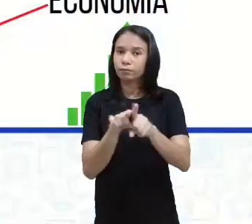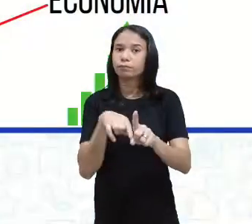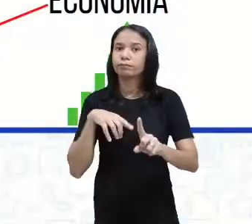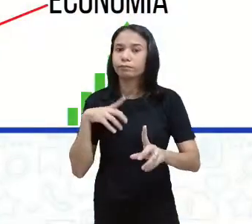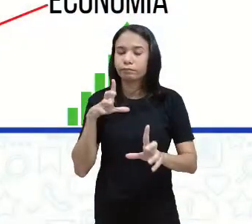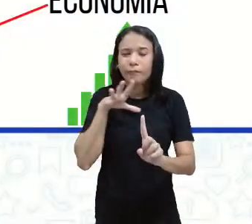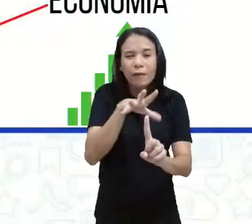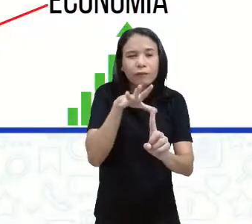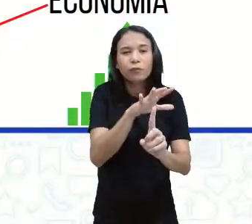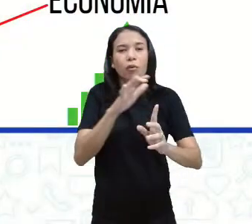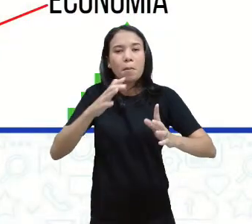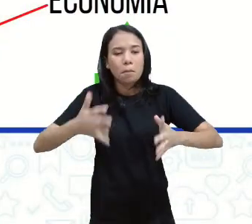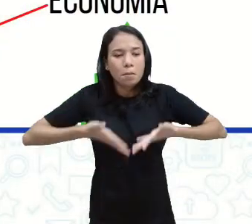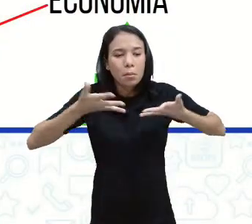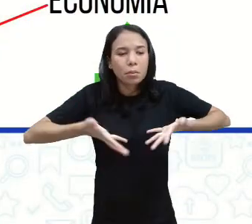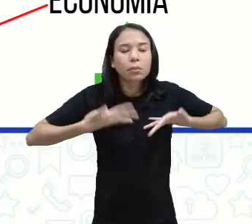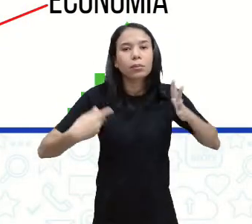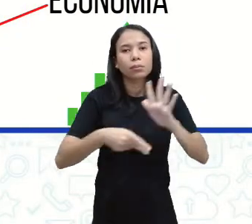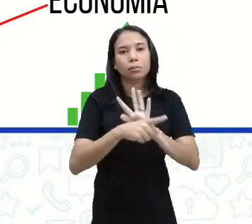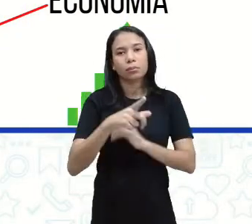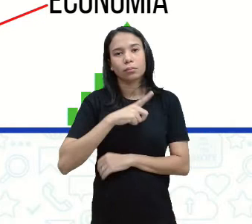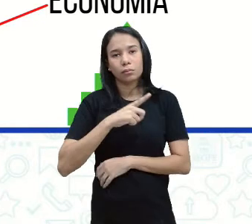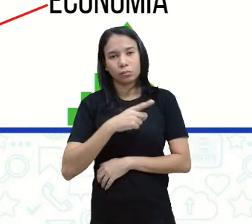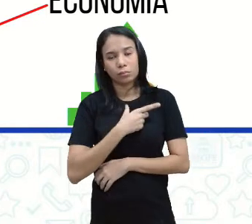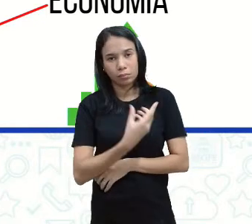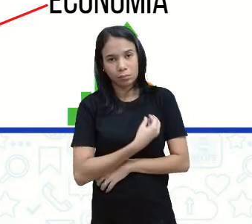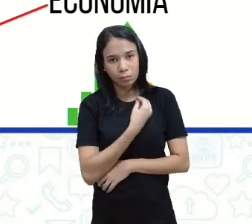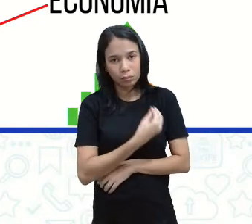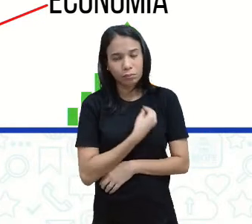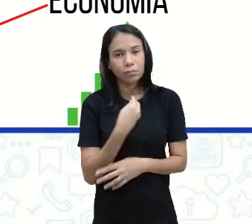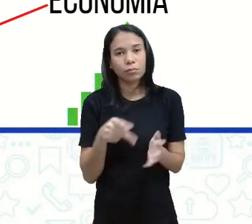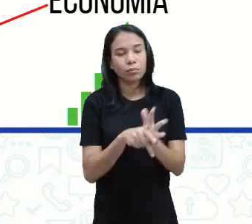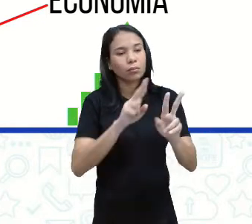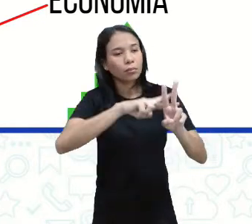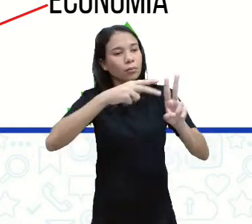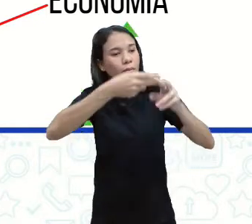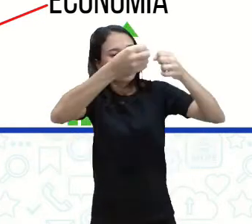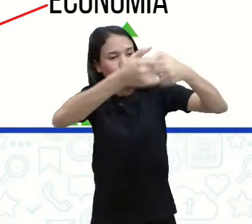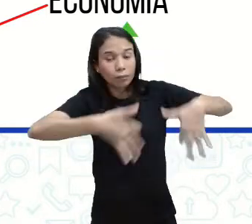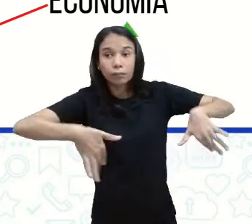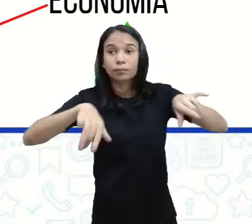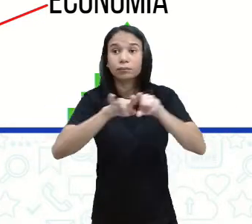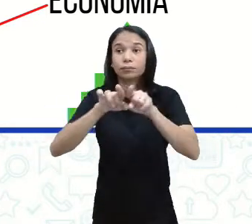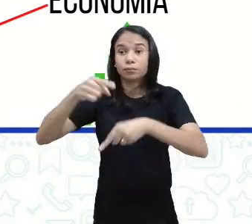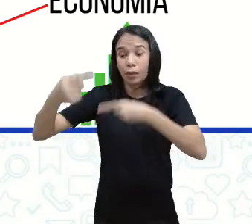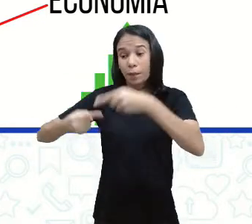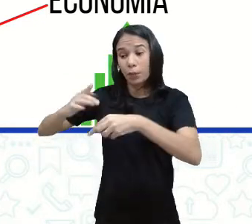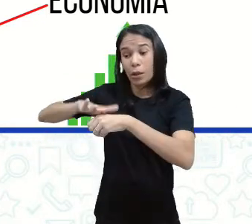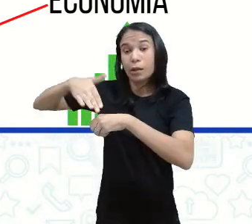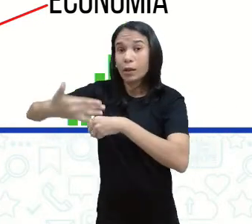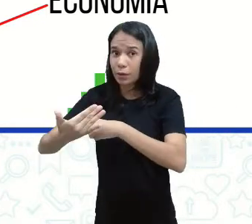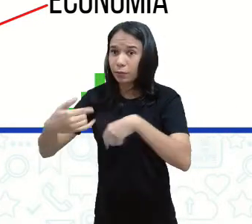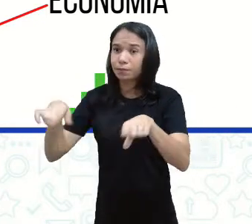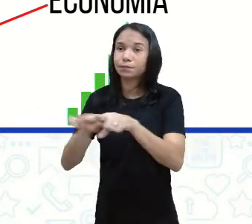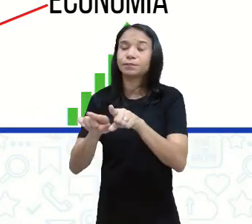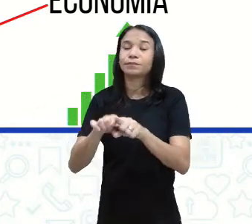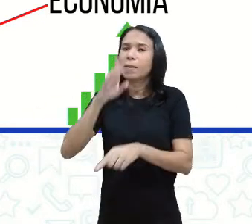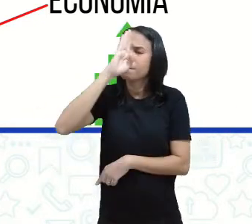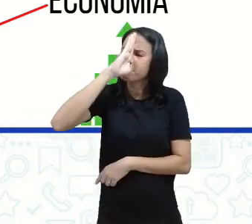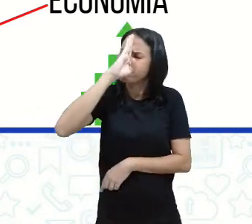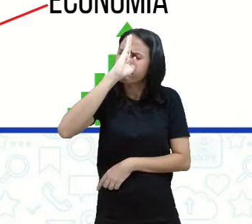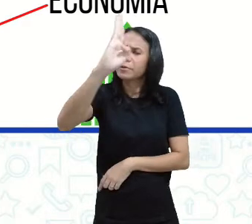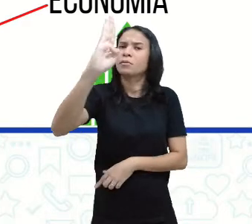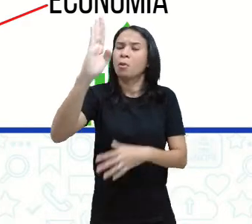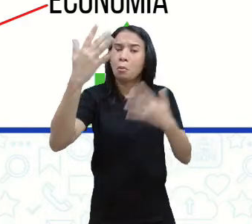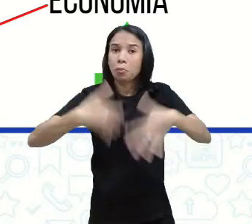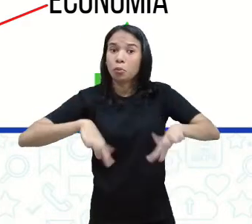na defesa, na exploração dos recursos naturais, a política externa e também, principalmente,